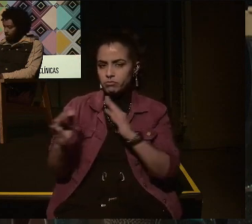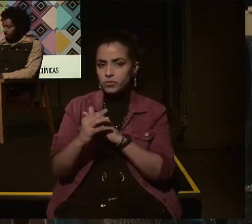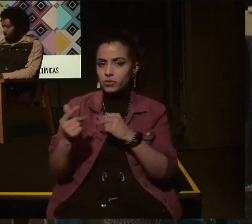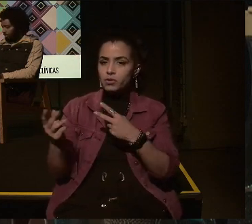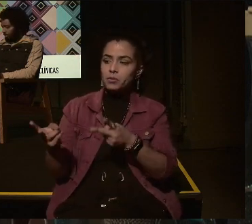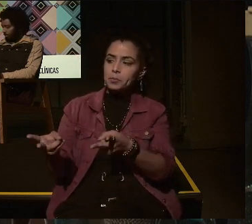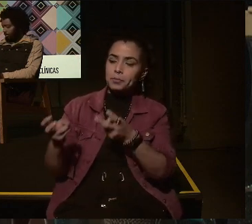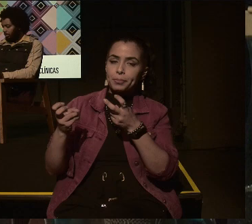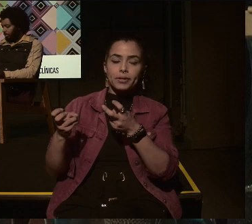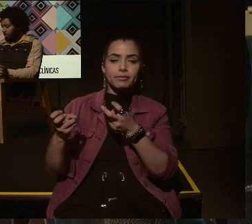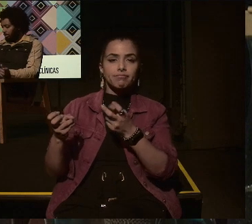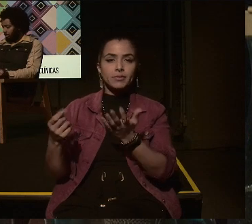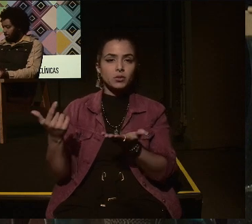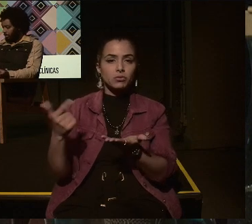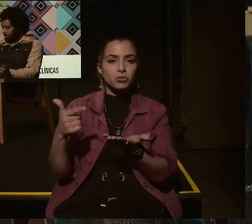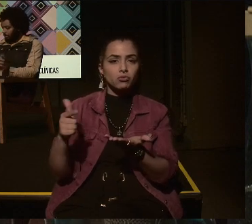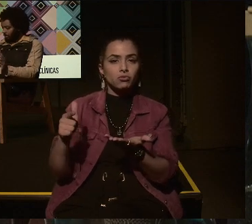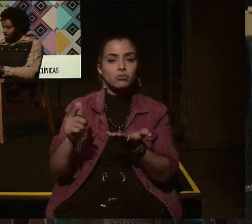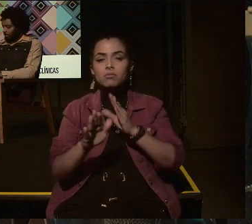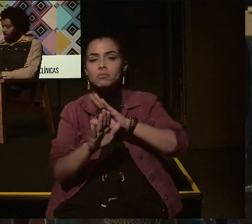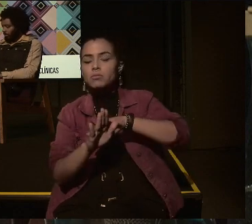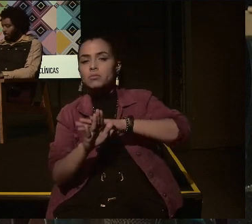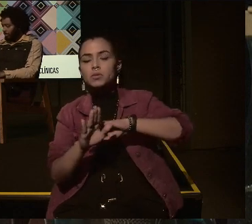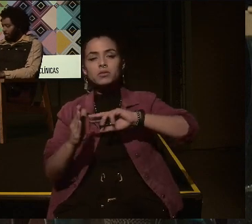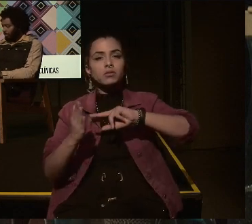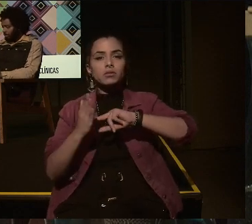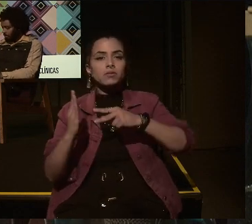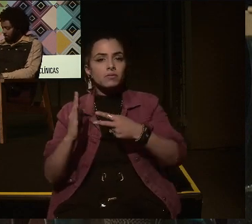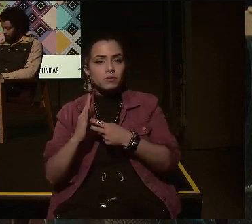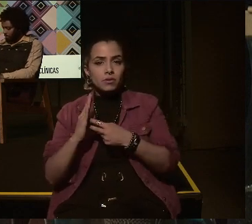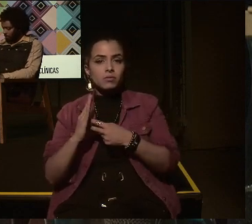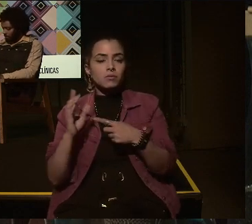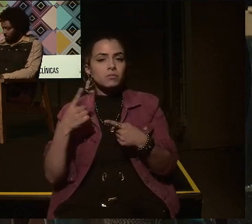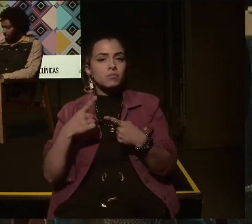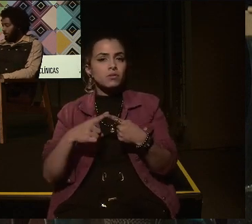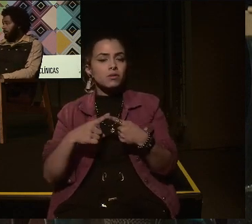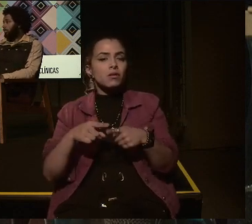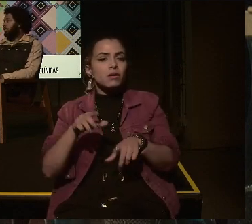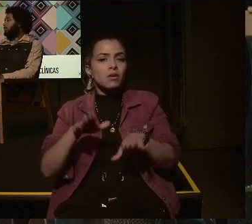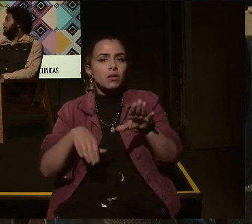relação. E quando fazia relação numa